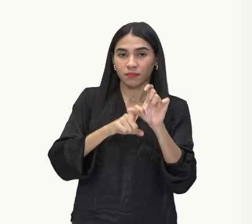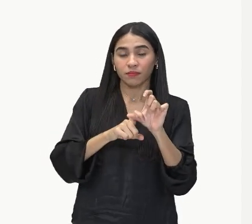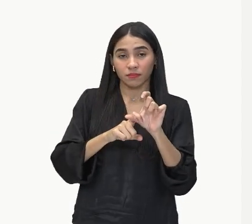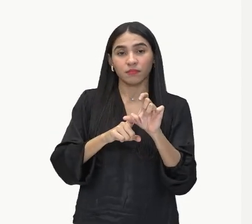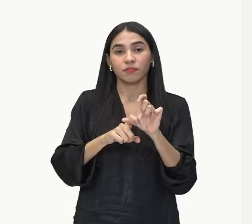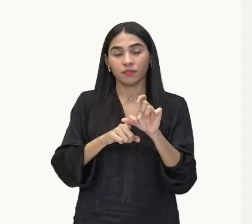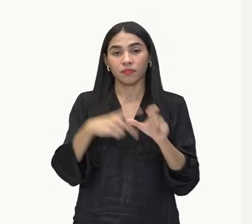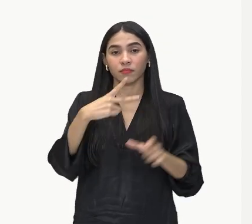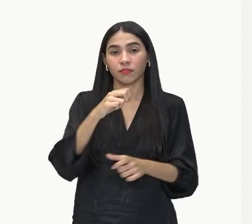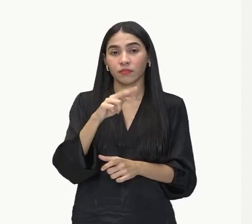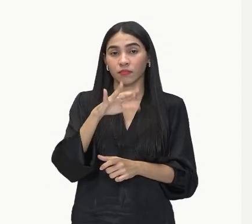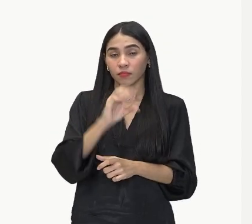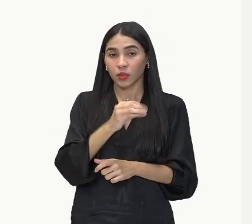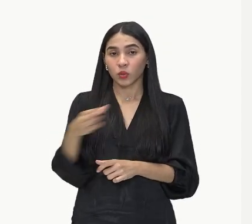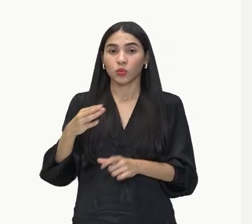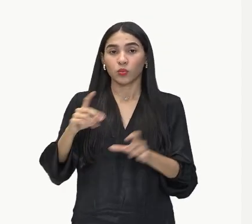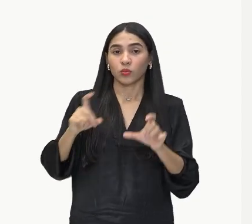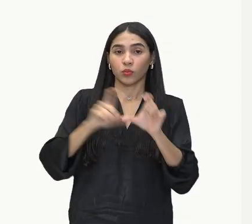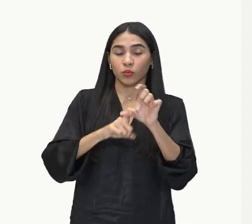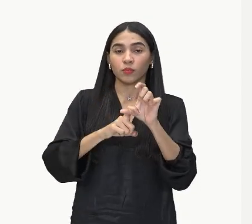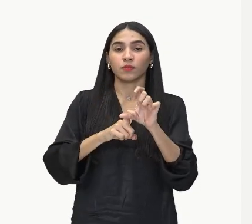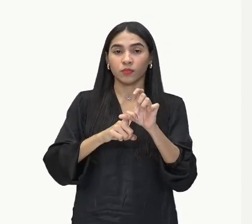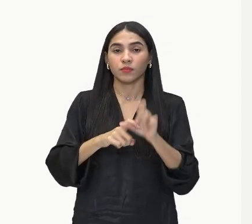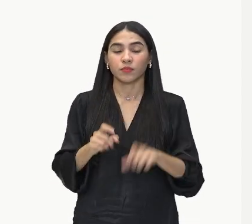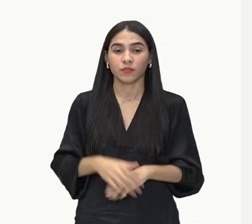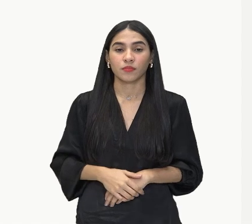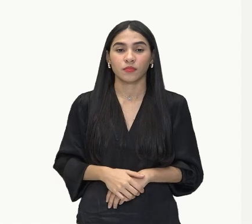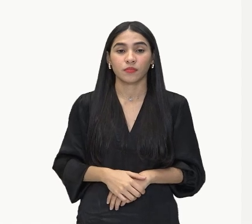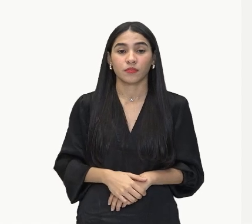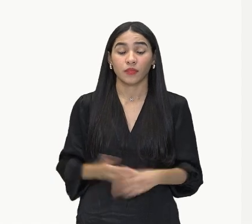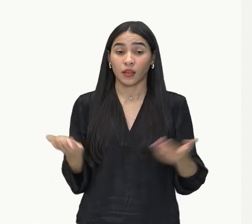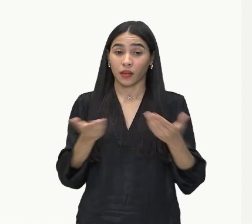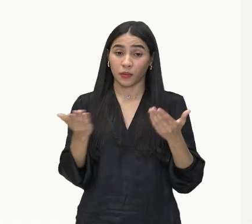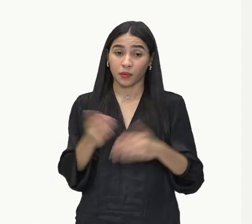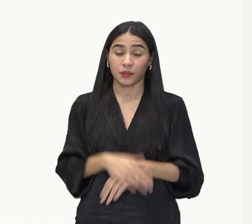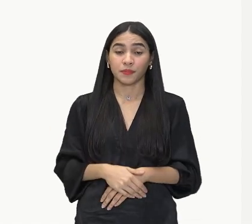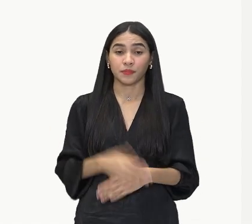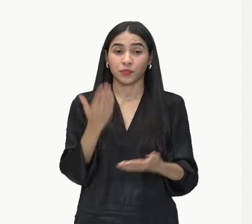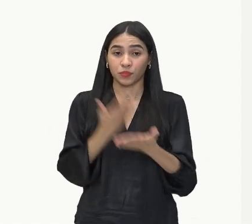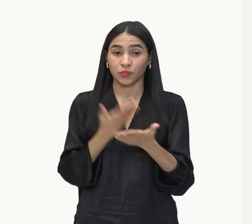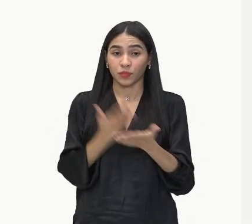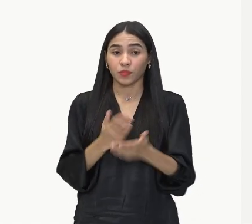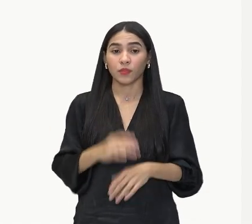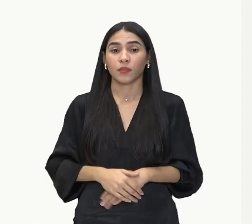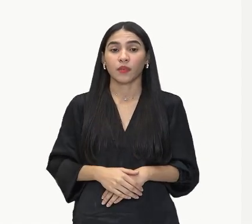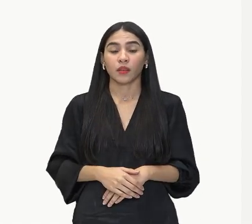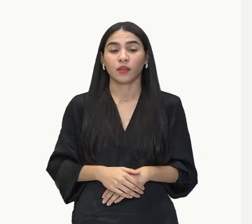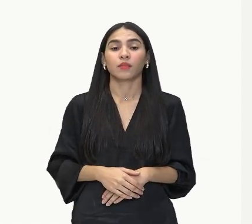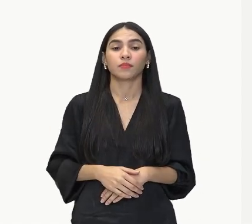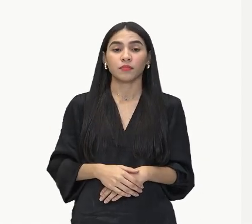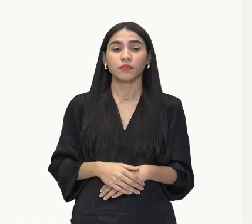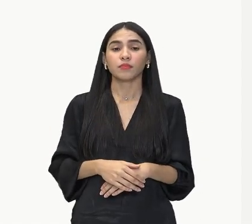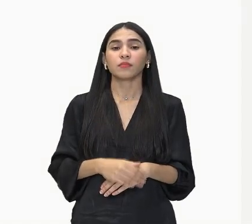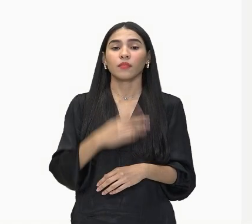período composto por subordinação, ok? Agora vamos estudar o período composto